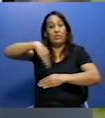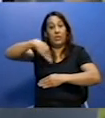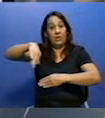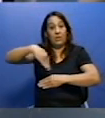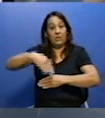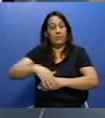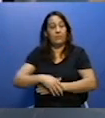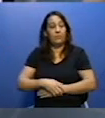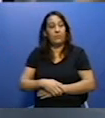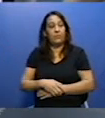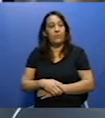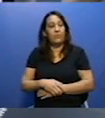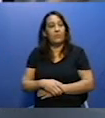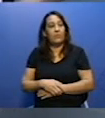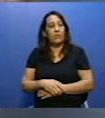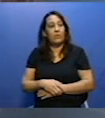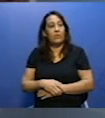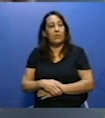rua Ceará,